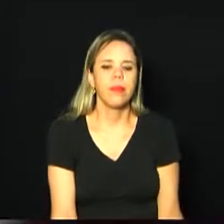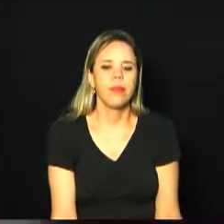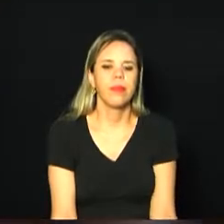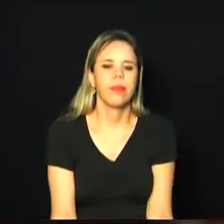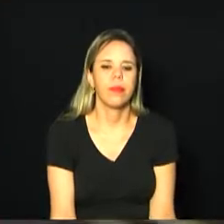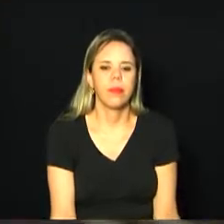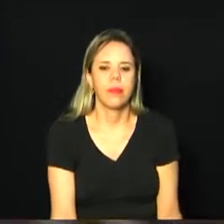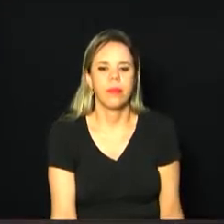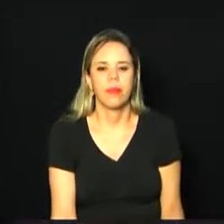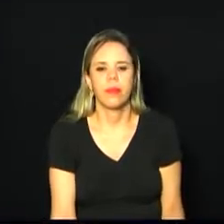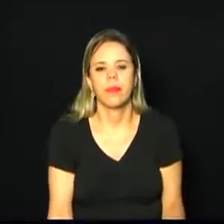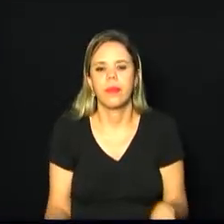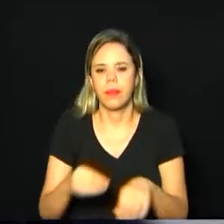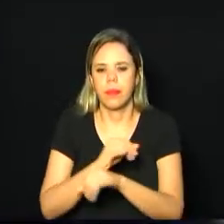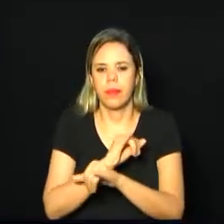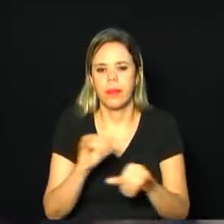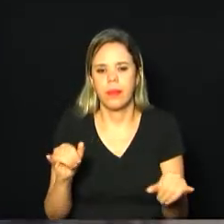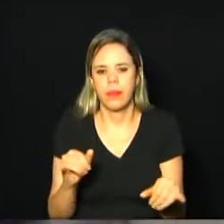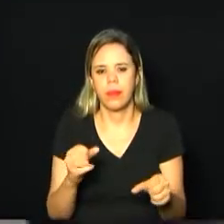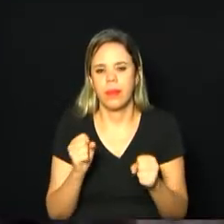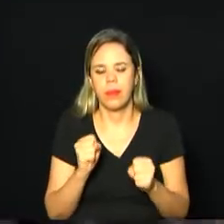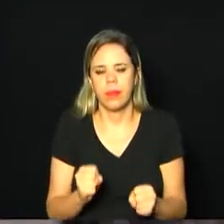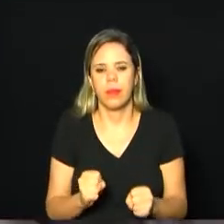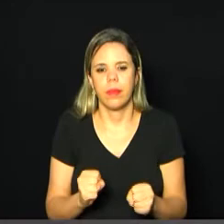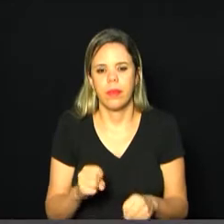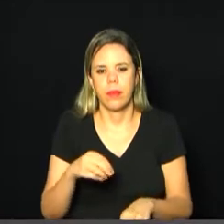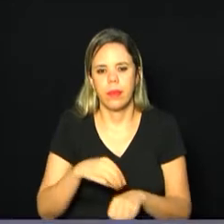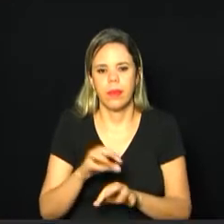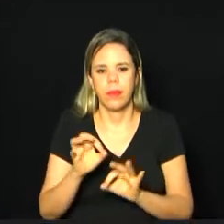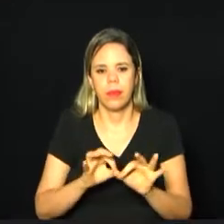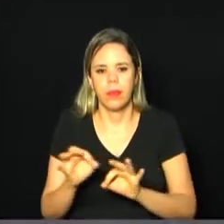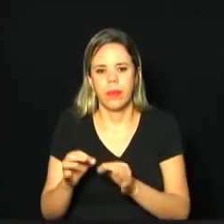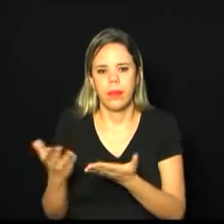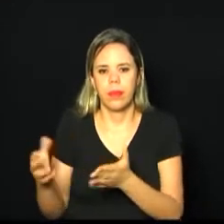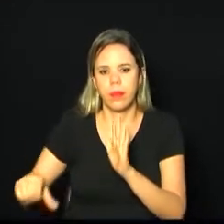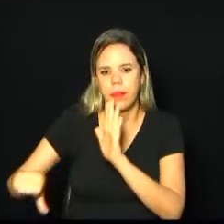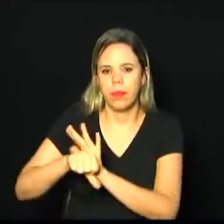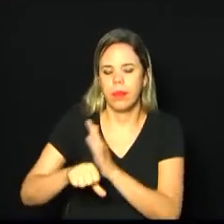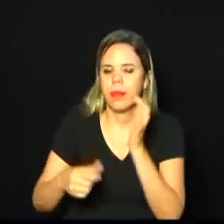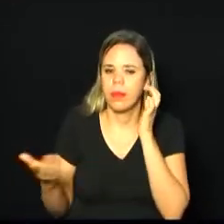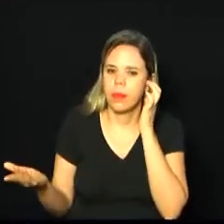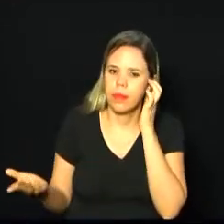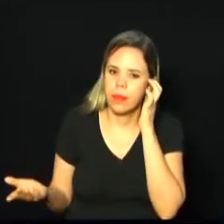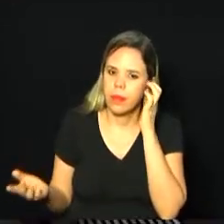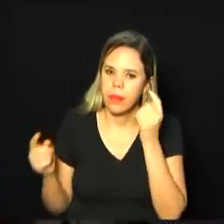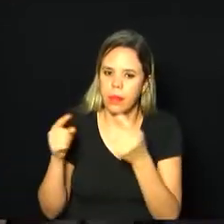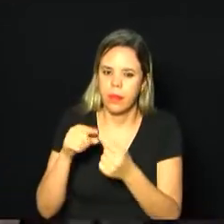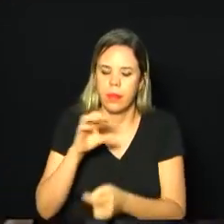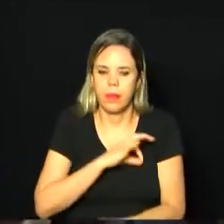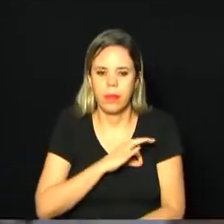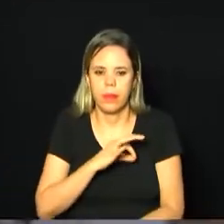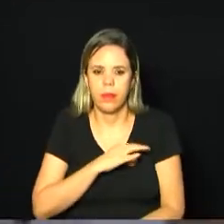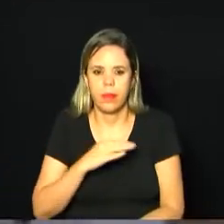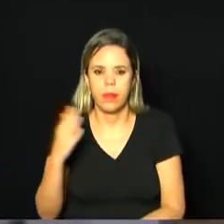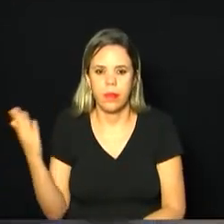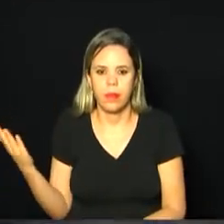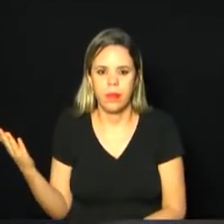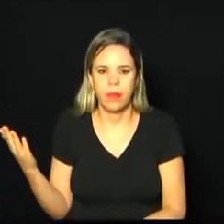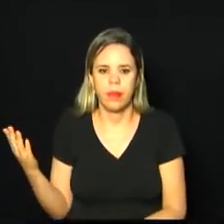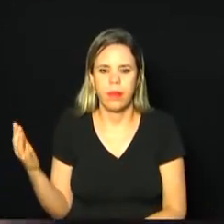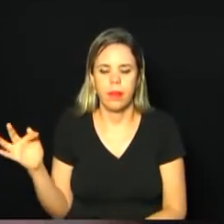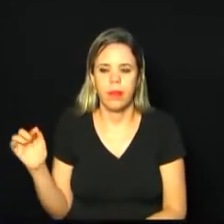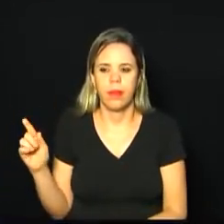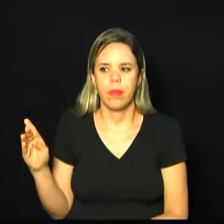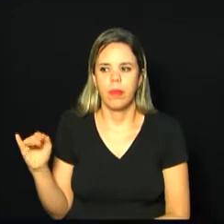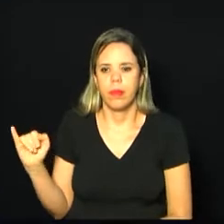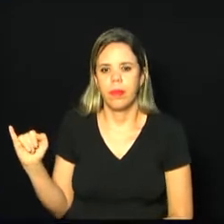e tem a mensageira um poderoso membro de uma organização criminosa que está na mira da polícia britânica e do FBI